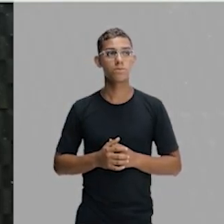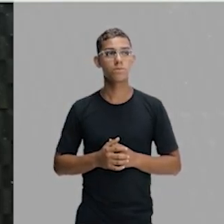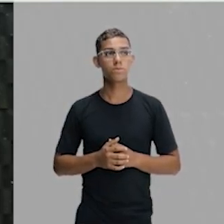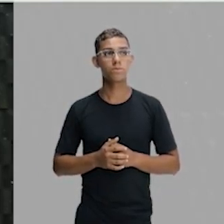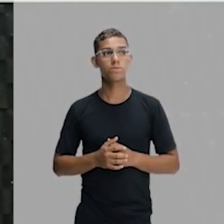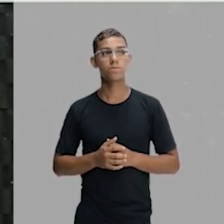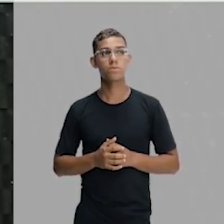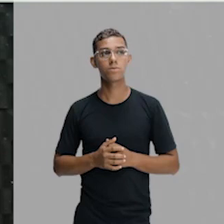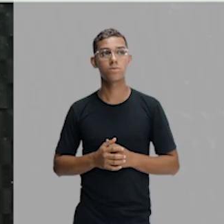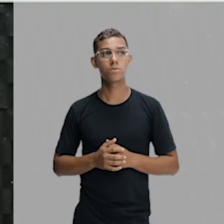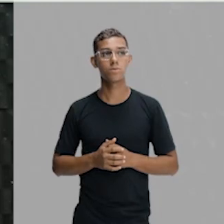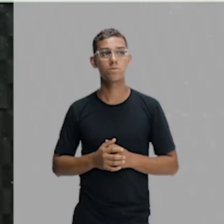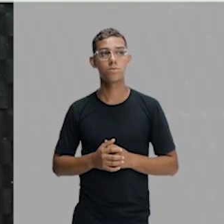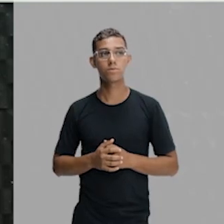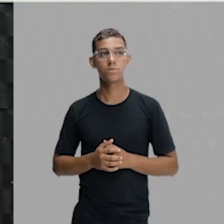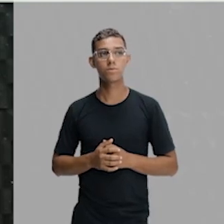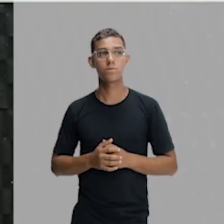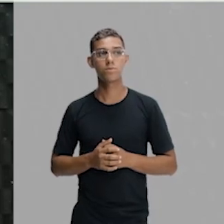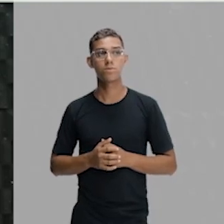é o genótipo